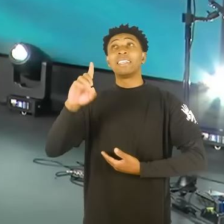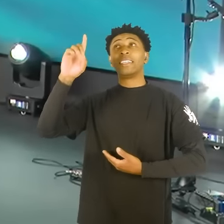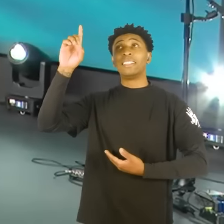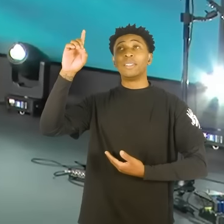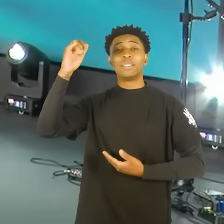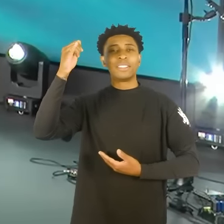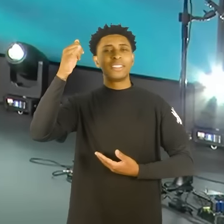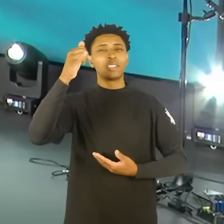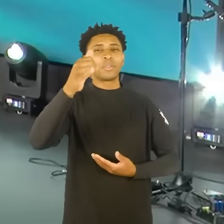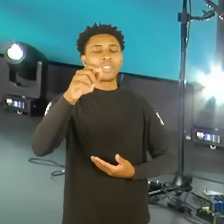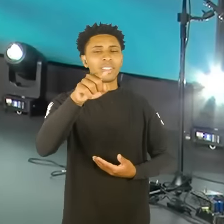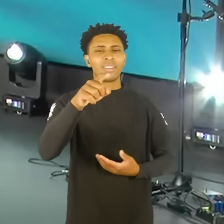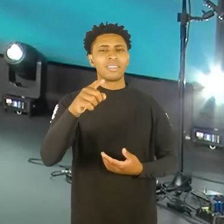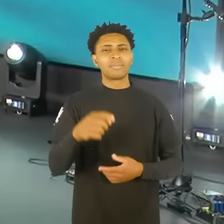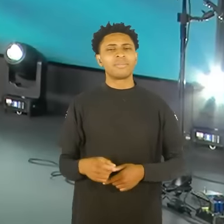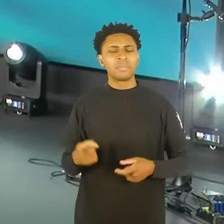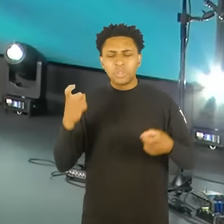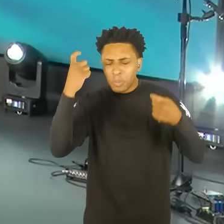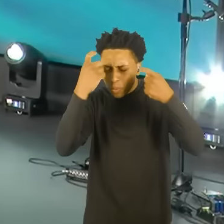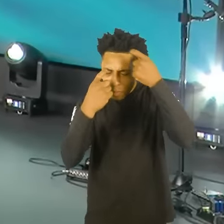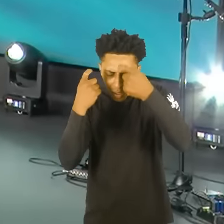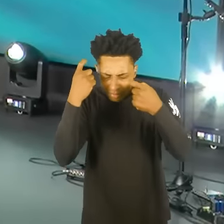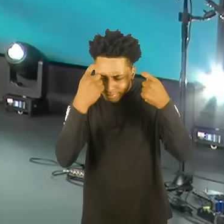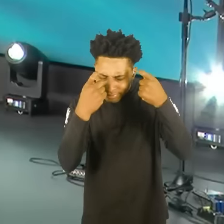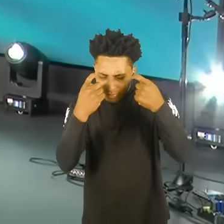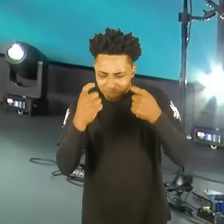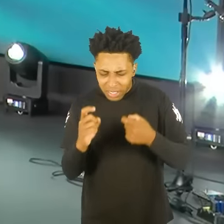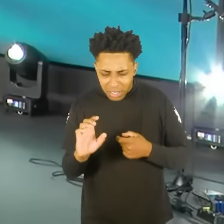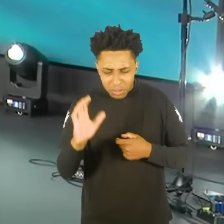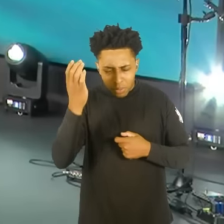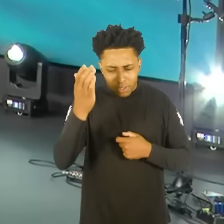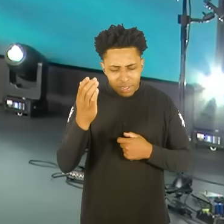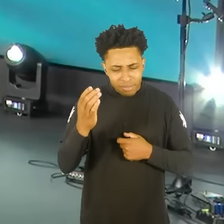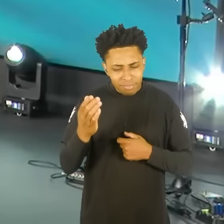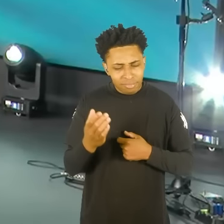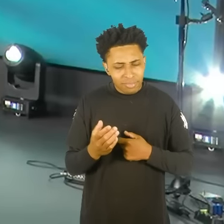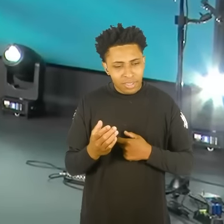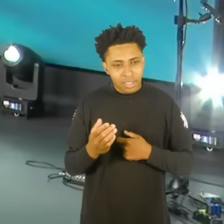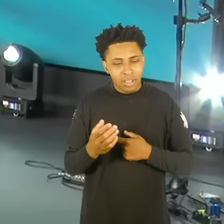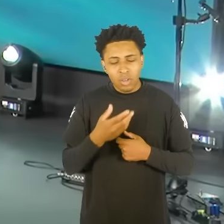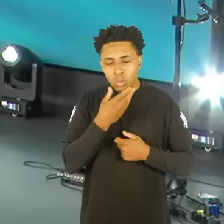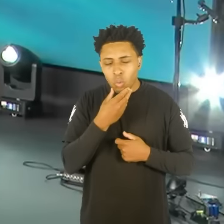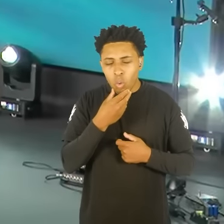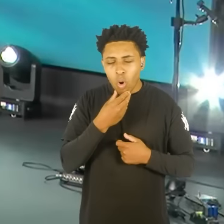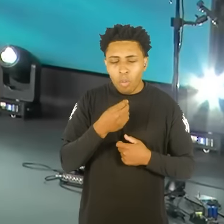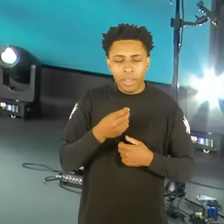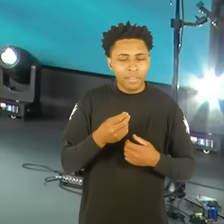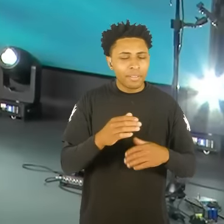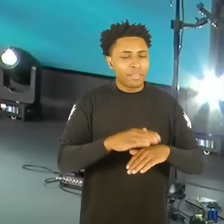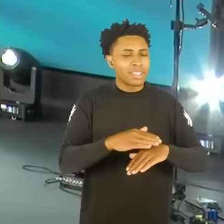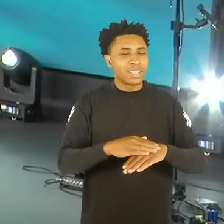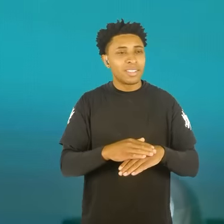hoje: não se preocupe com o que pode fazer o homem, entregue tudo para mim, entregue